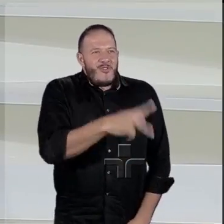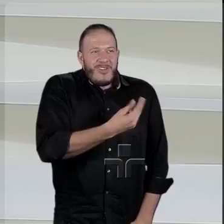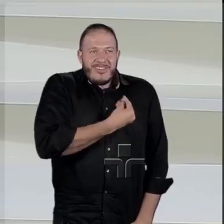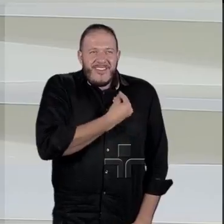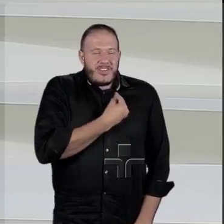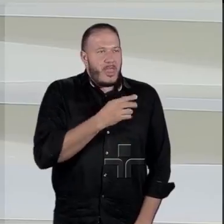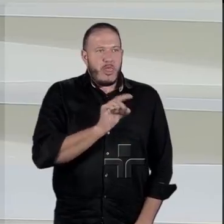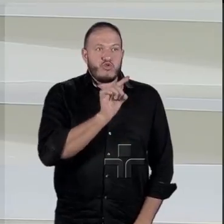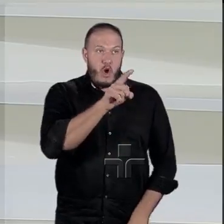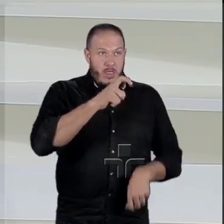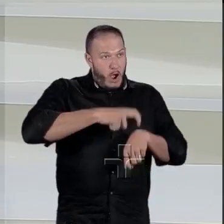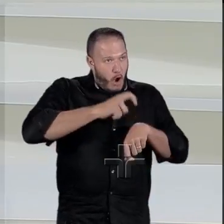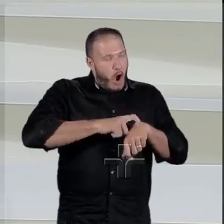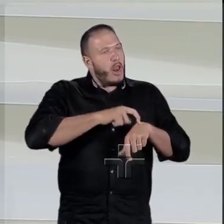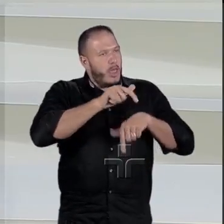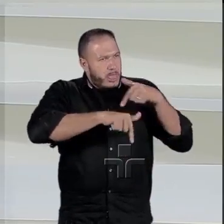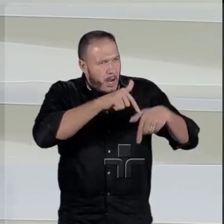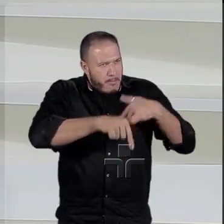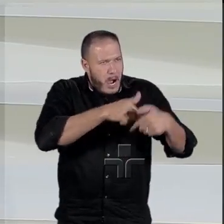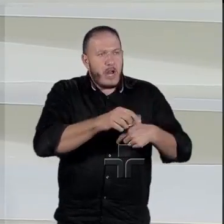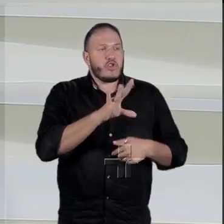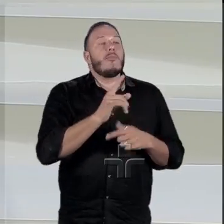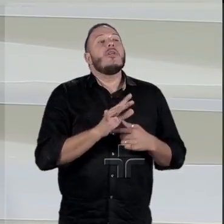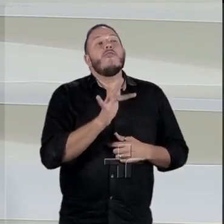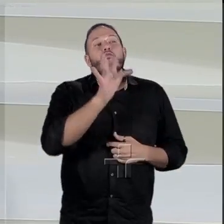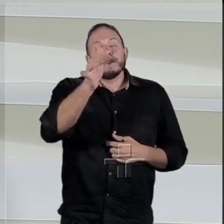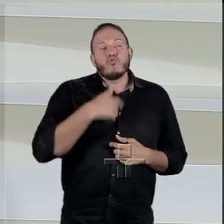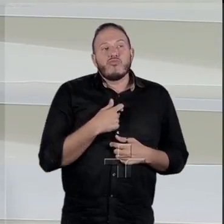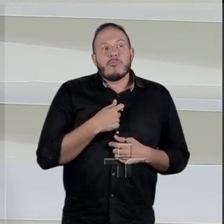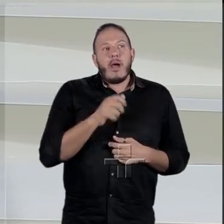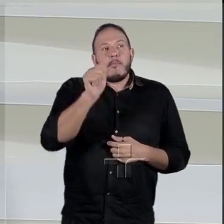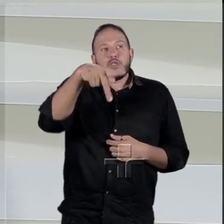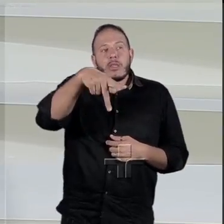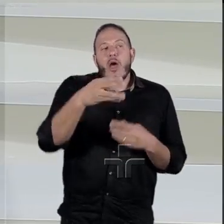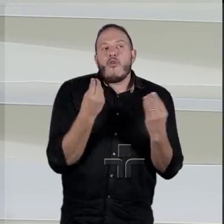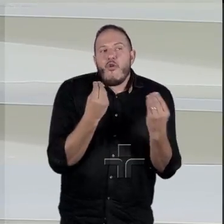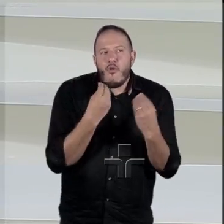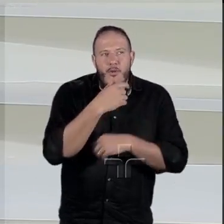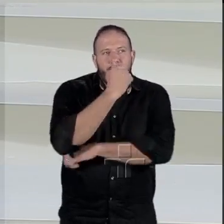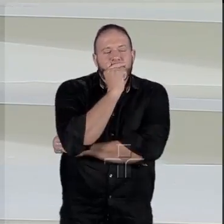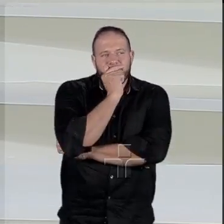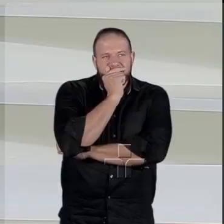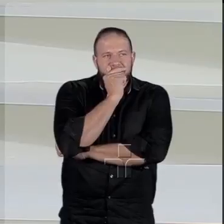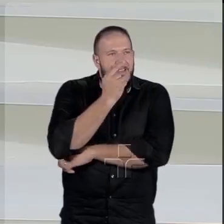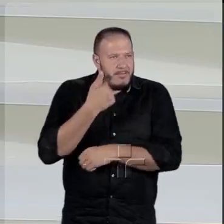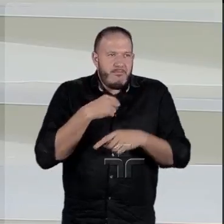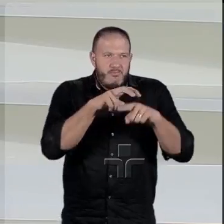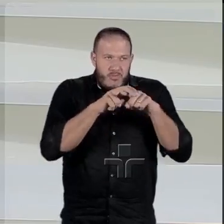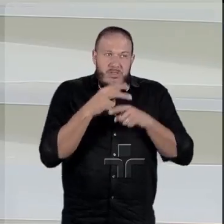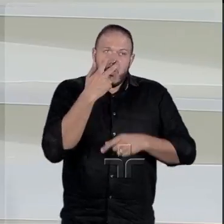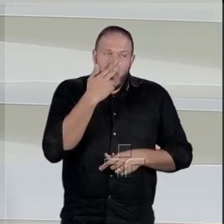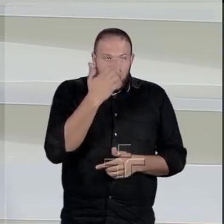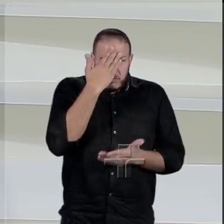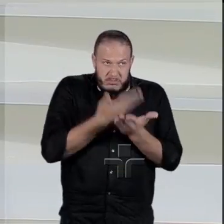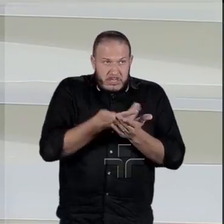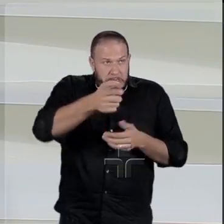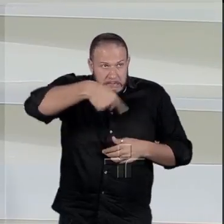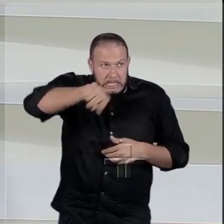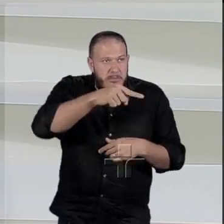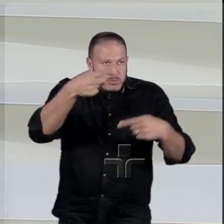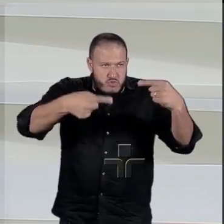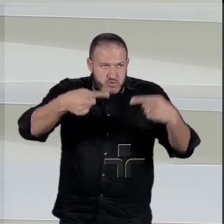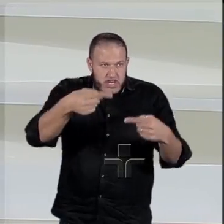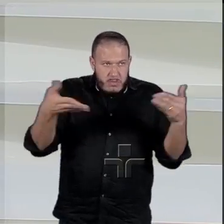forem ativos, mas quando eles forem inativos também. Por isso que eu acho que essa discussão que a gente está tendo